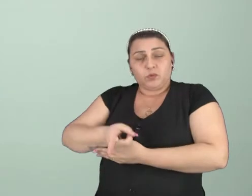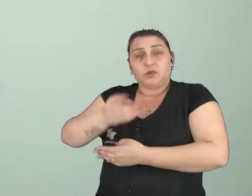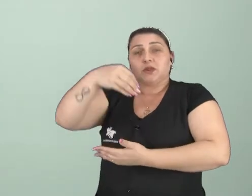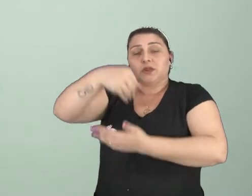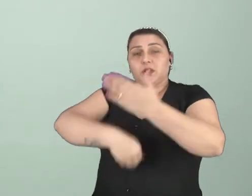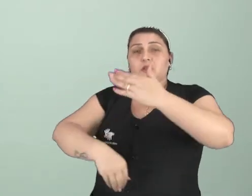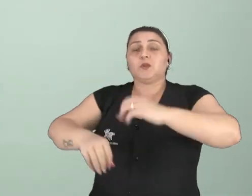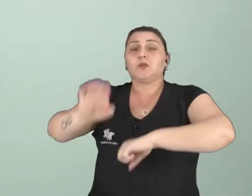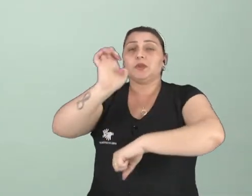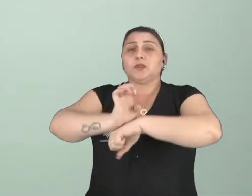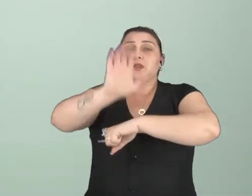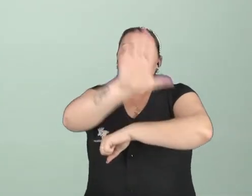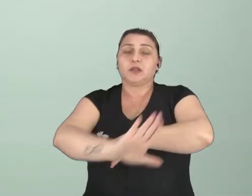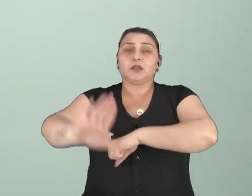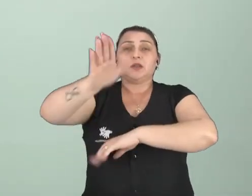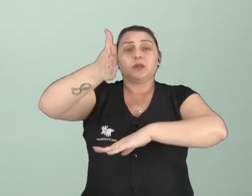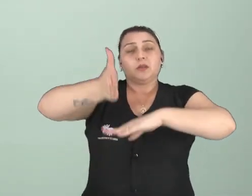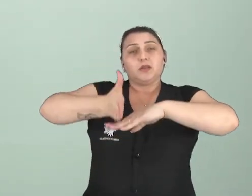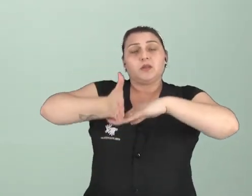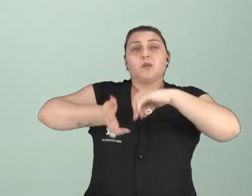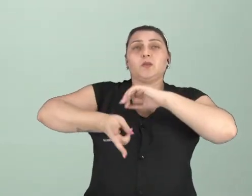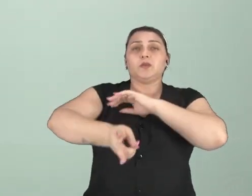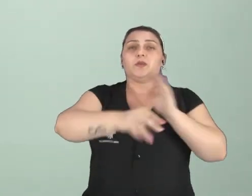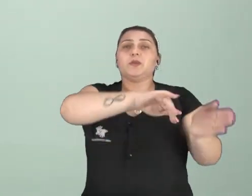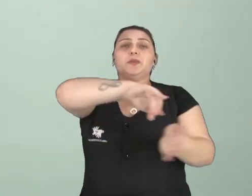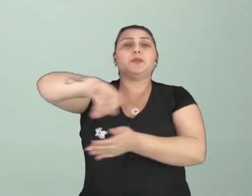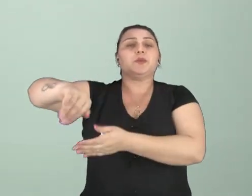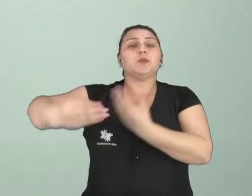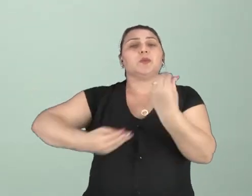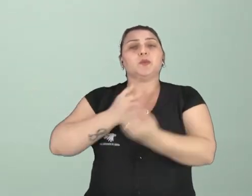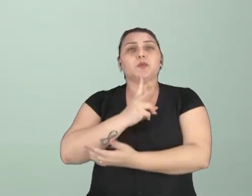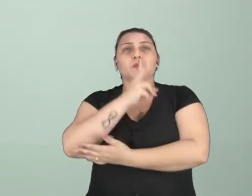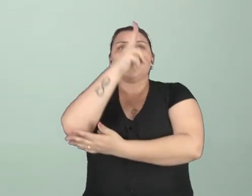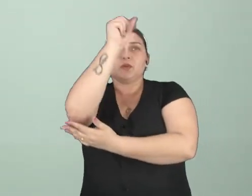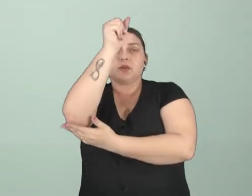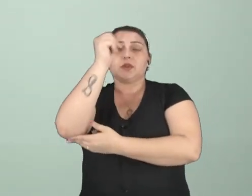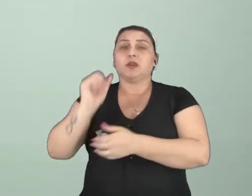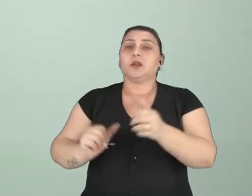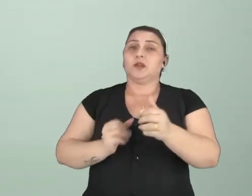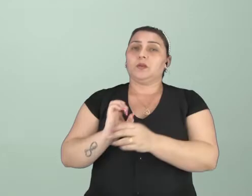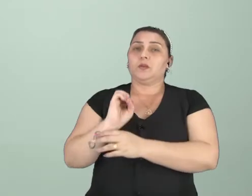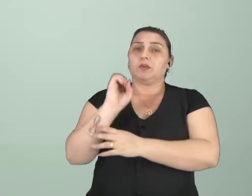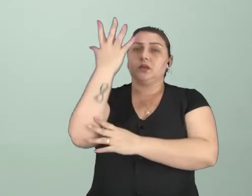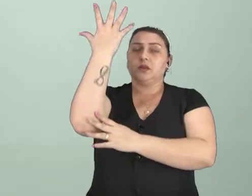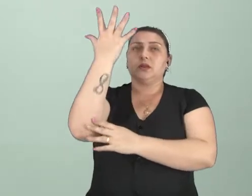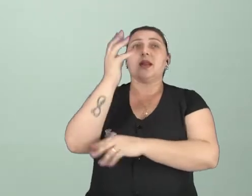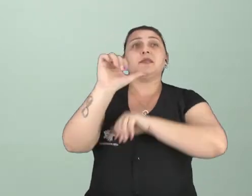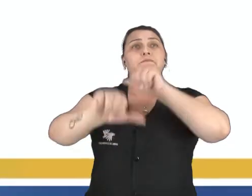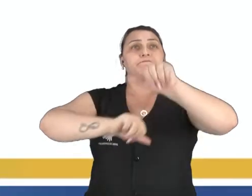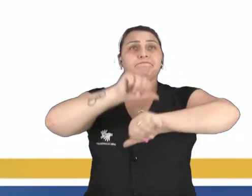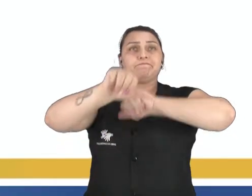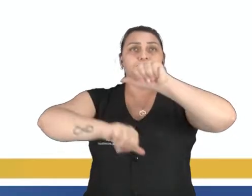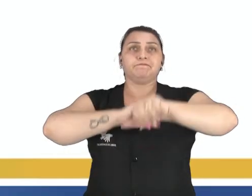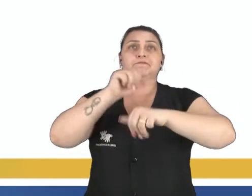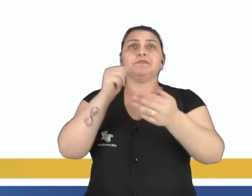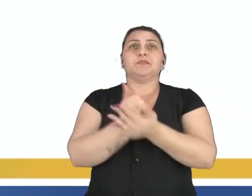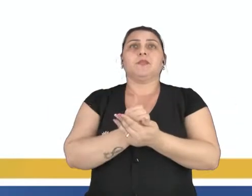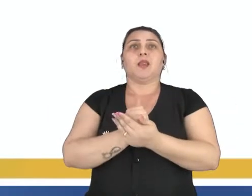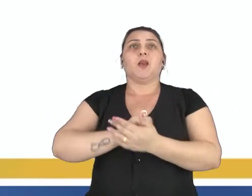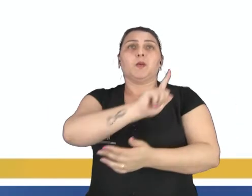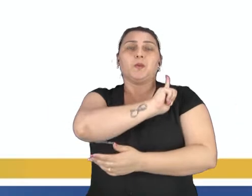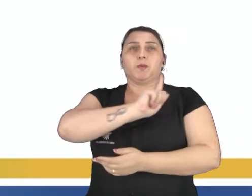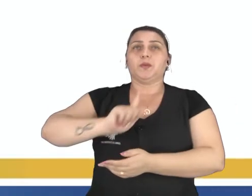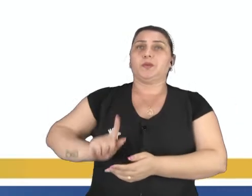dentro do Estado Nacional moderno. Mas continuando, como que esse fortalecimento acontece? As mudanças na forma